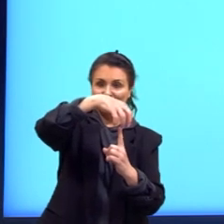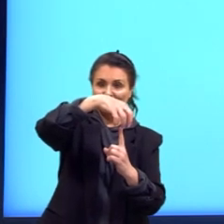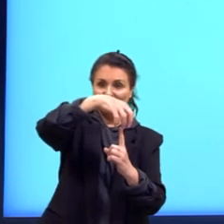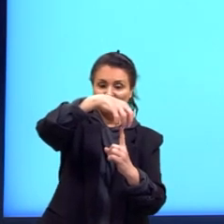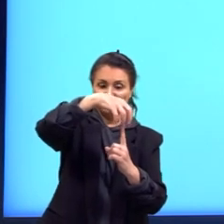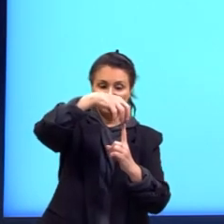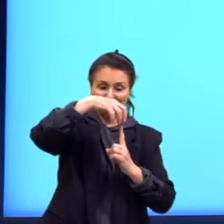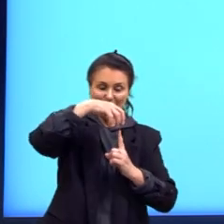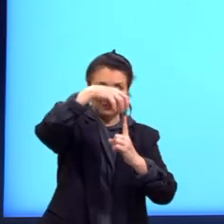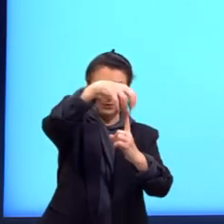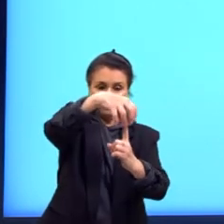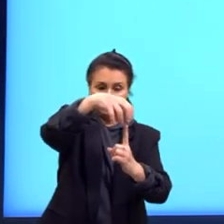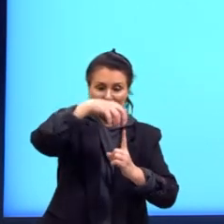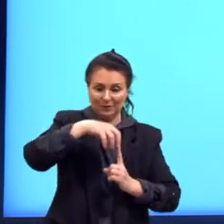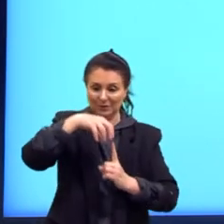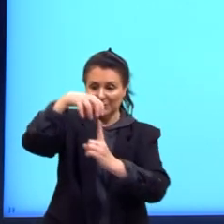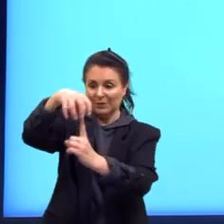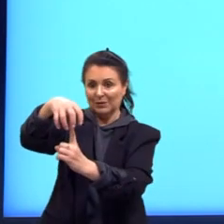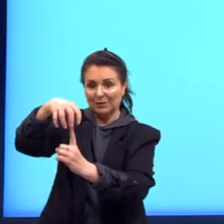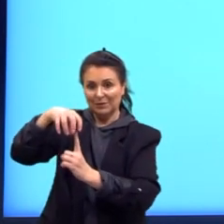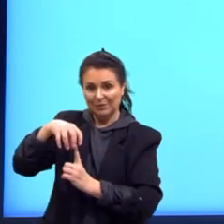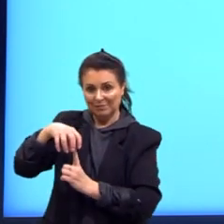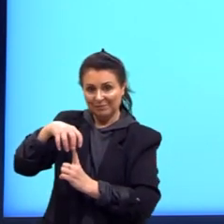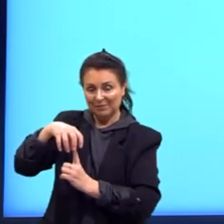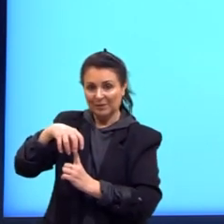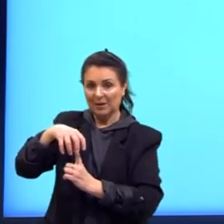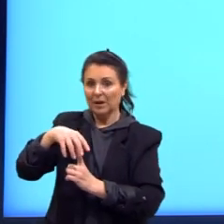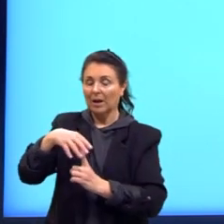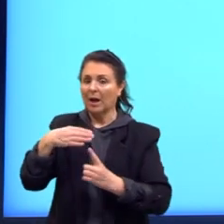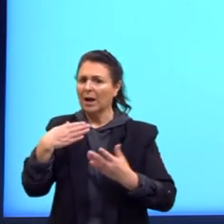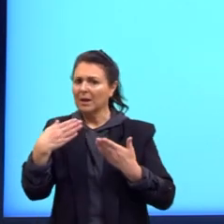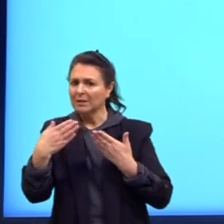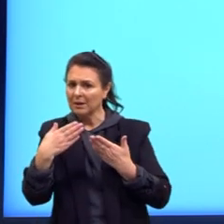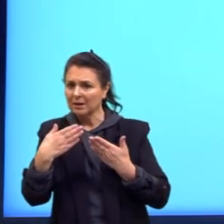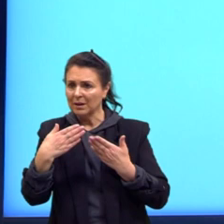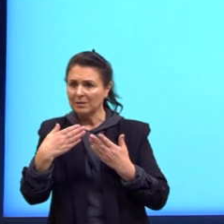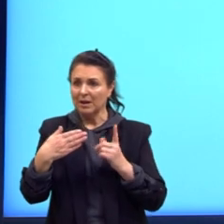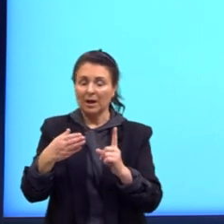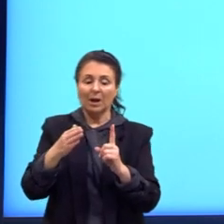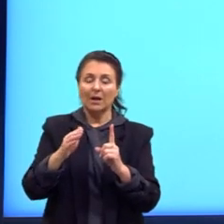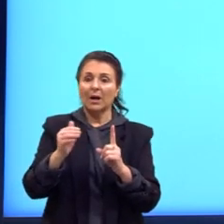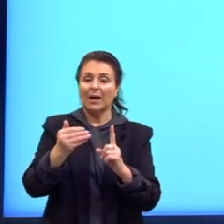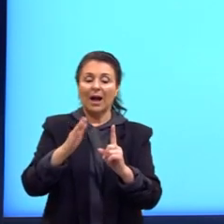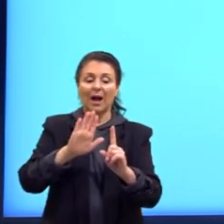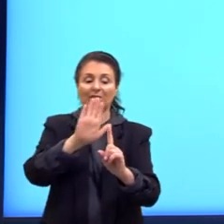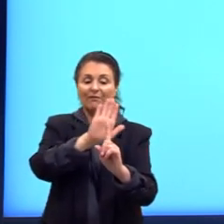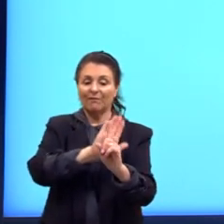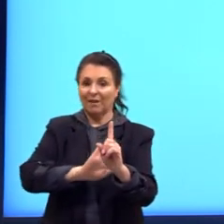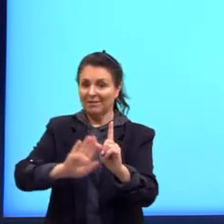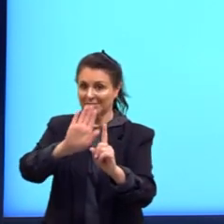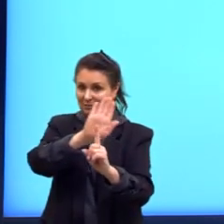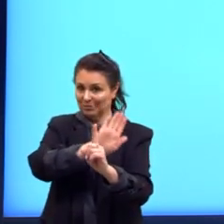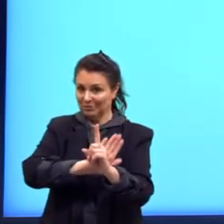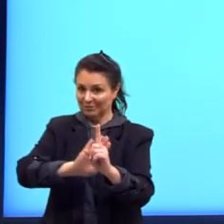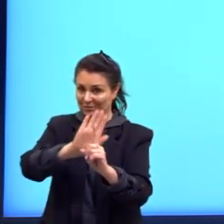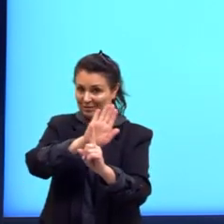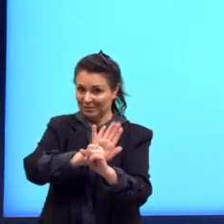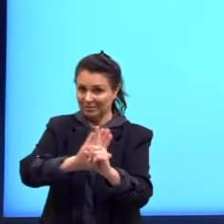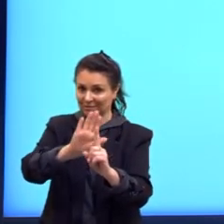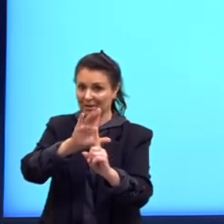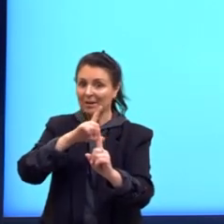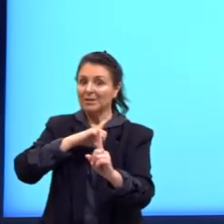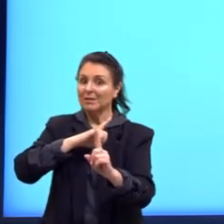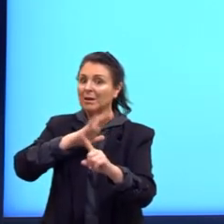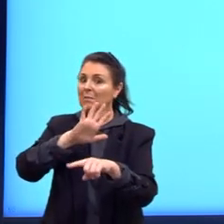primeiras esferas agora se nós analisarmos a face lá de trás nós também teríamos